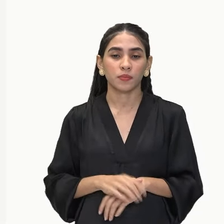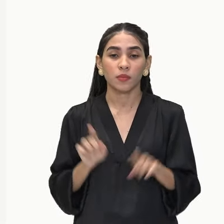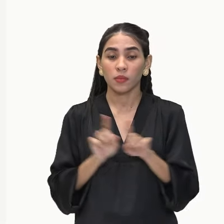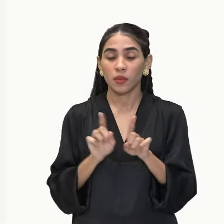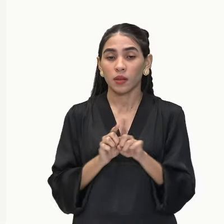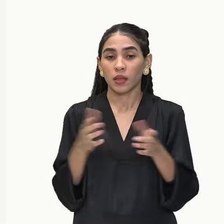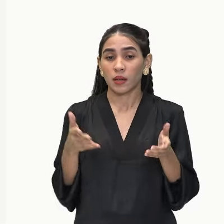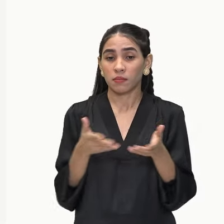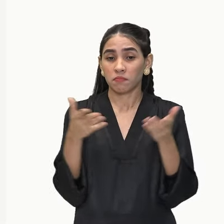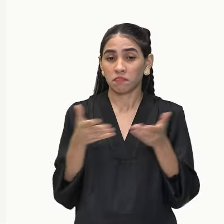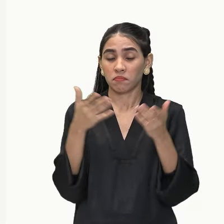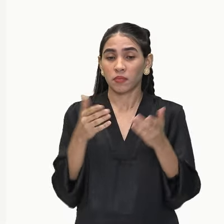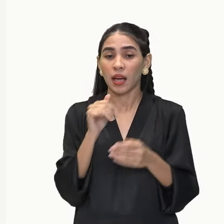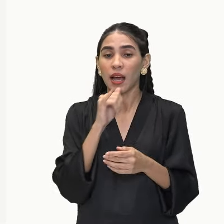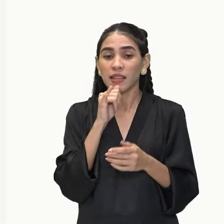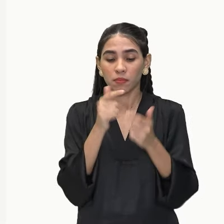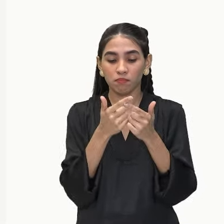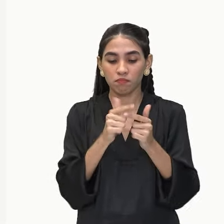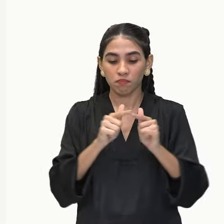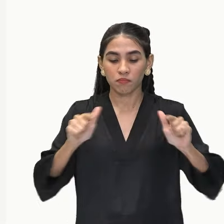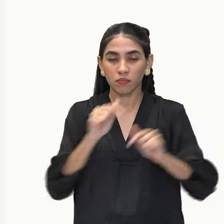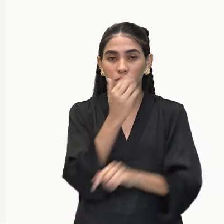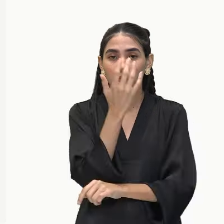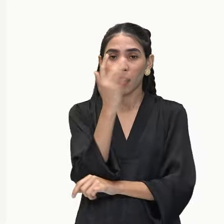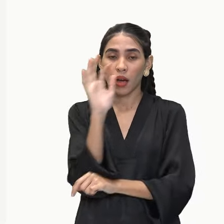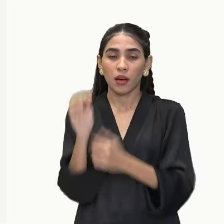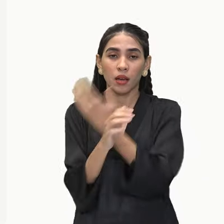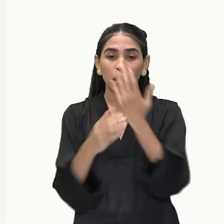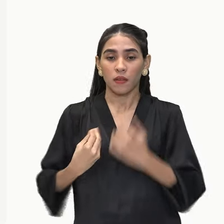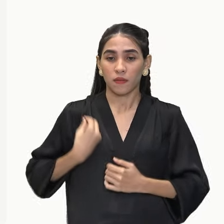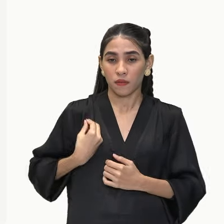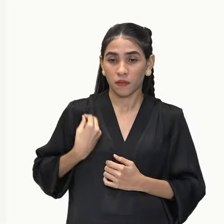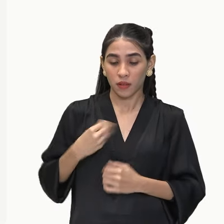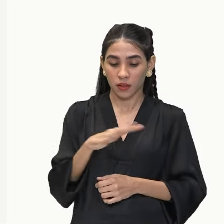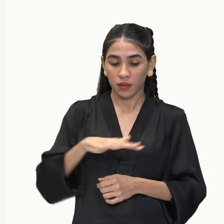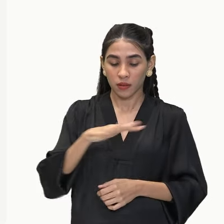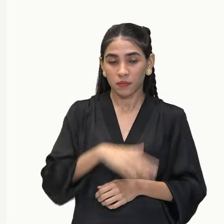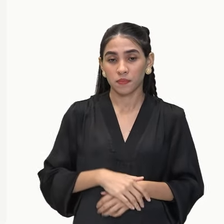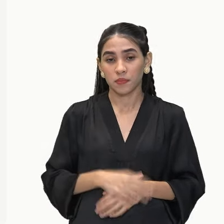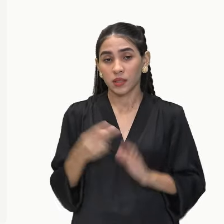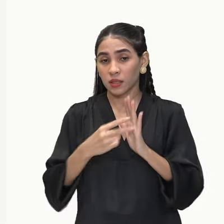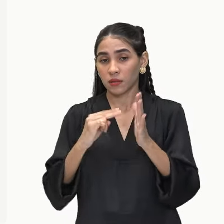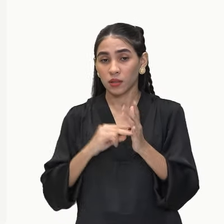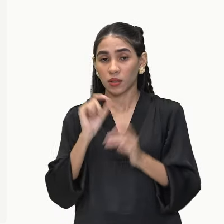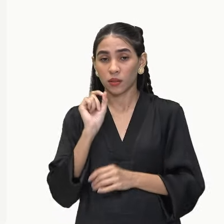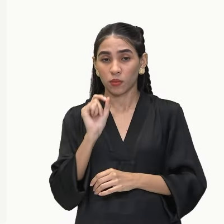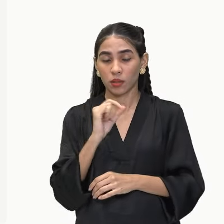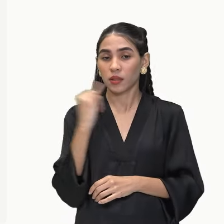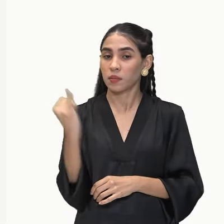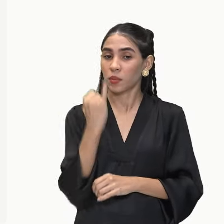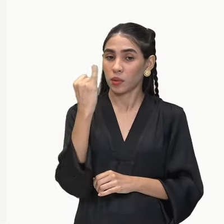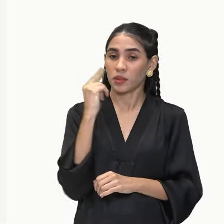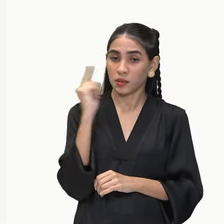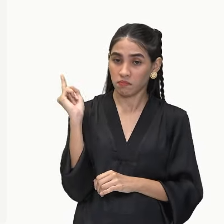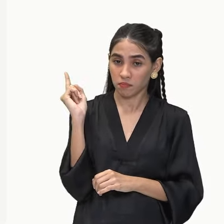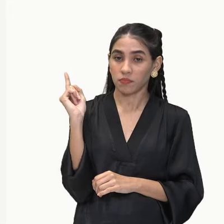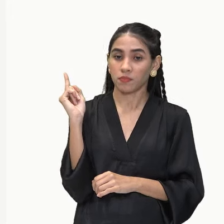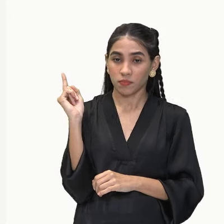propiciando o saneamento do ecossistema em que vive. Quer dizer que ele vai ter uma importância ecológica muito